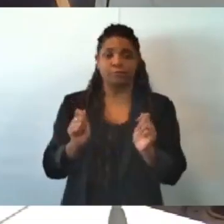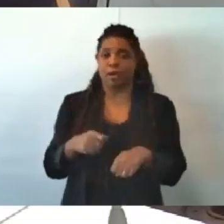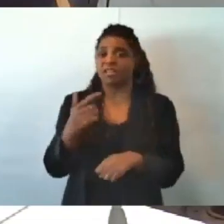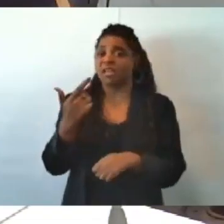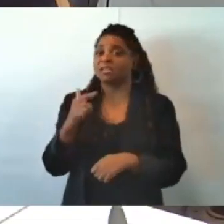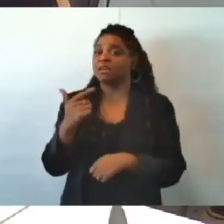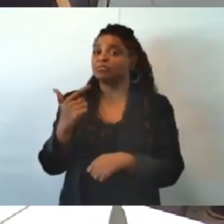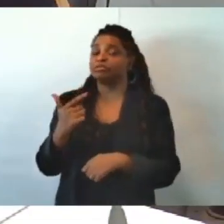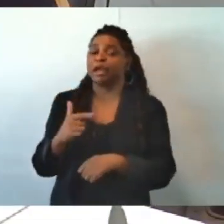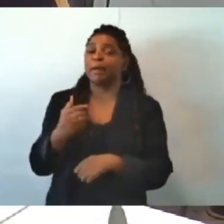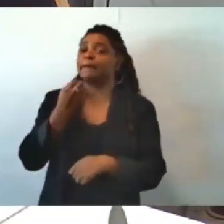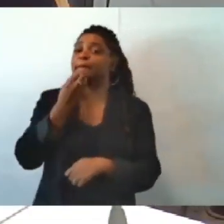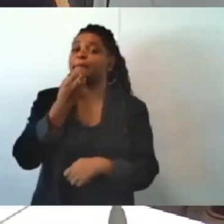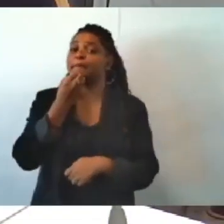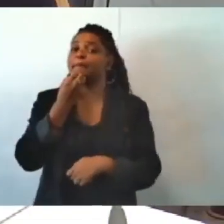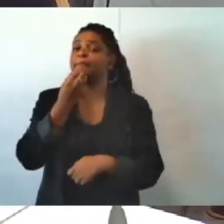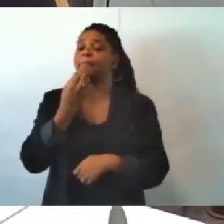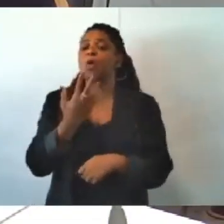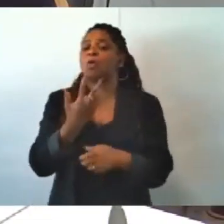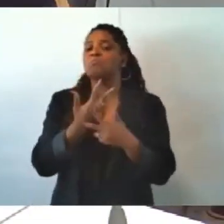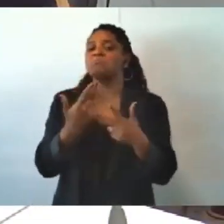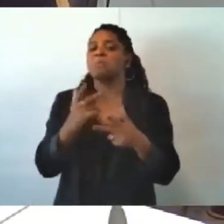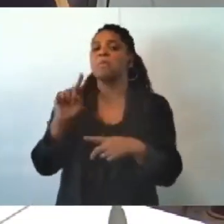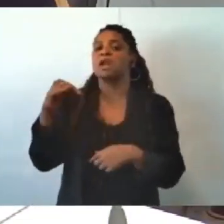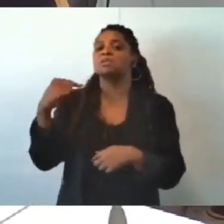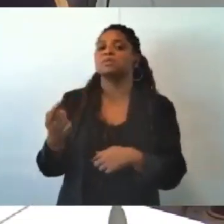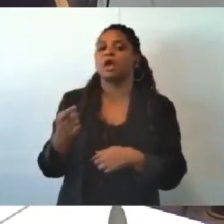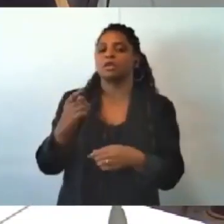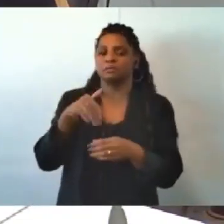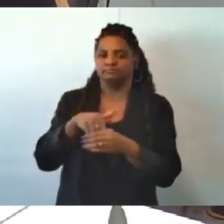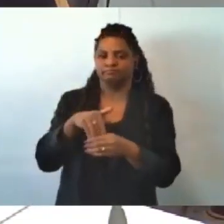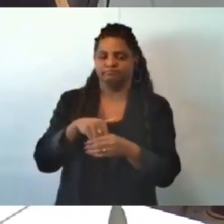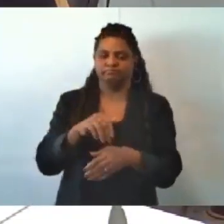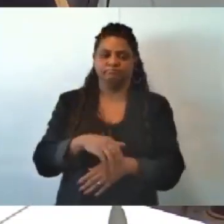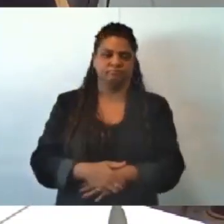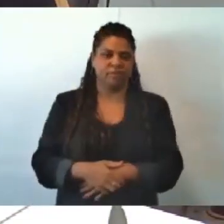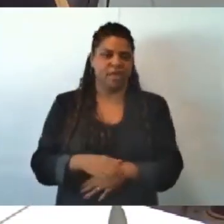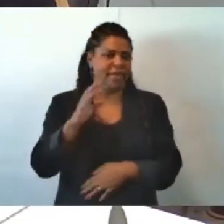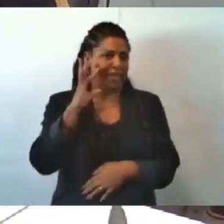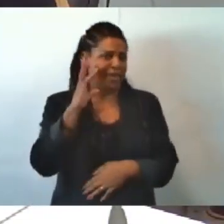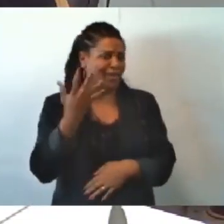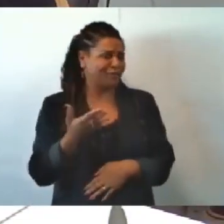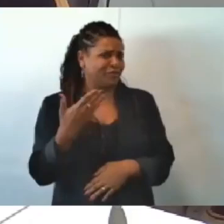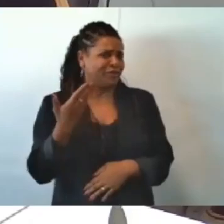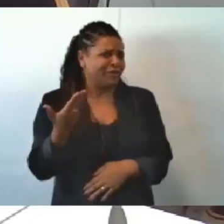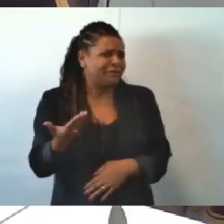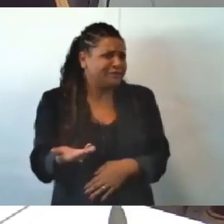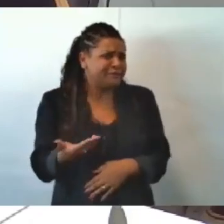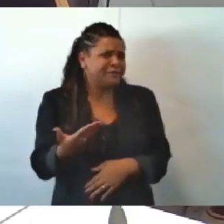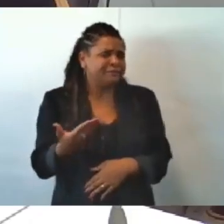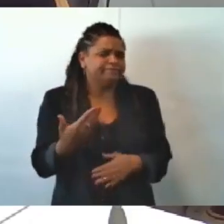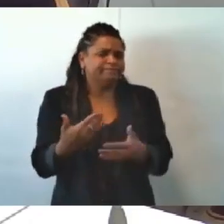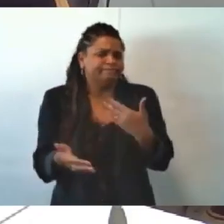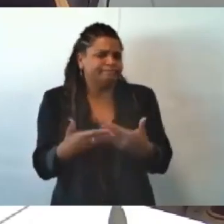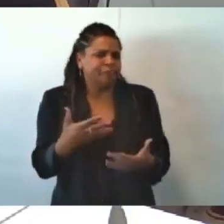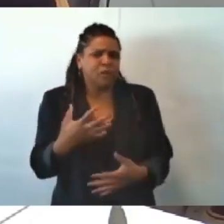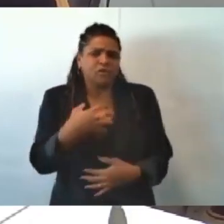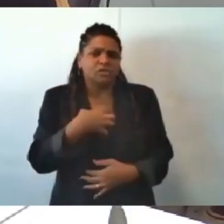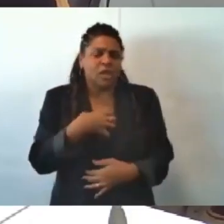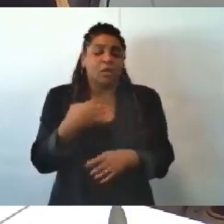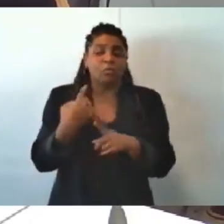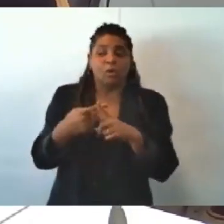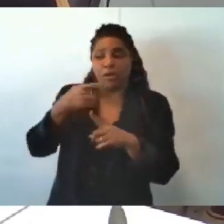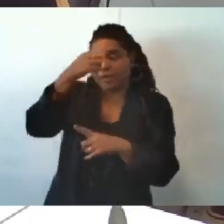gestões. Decisões precipitadas, como esta, onde que a prefeitura ficou ainda de dar o ponto final na última